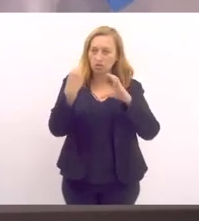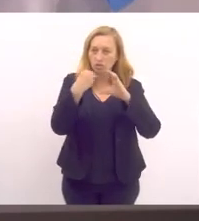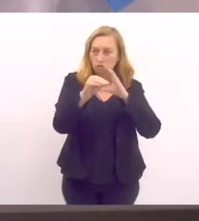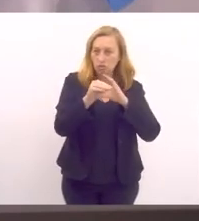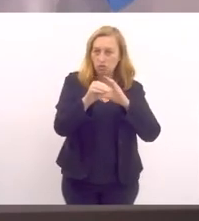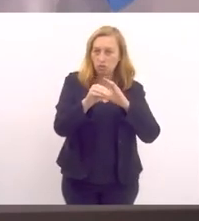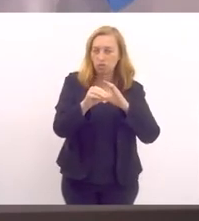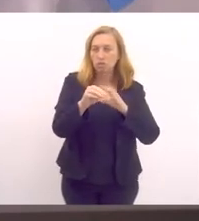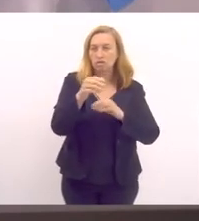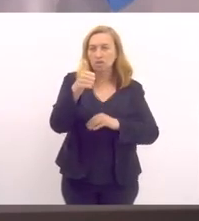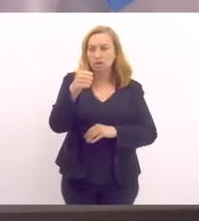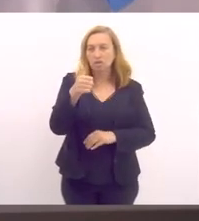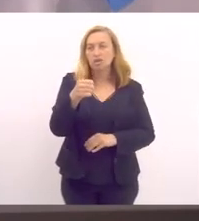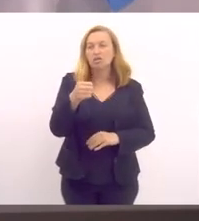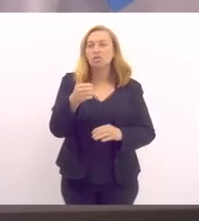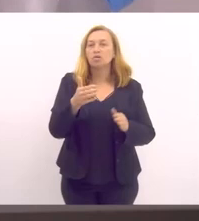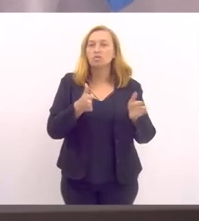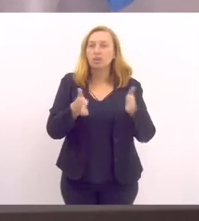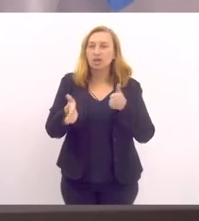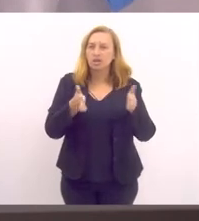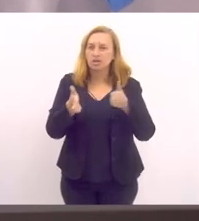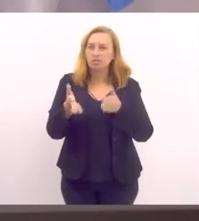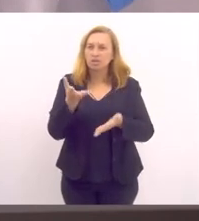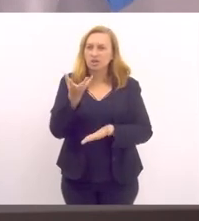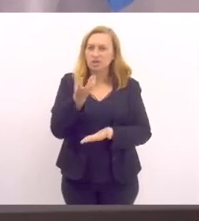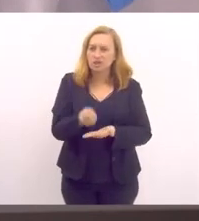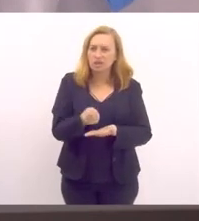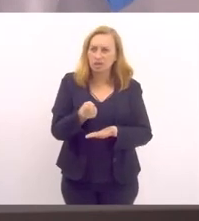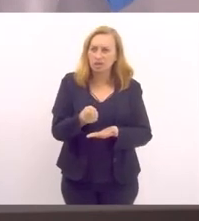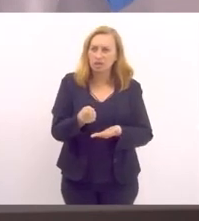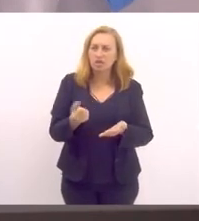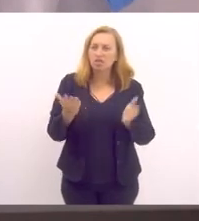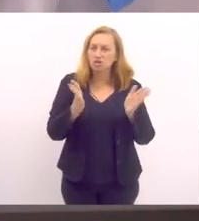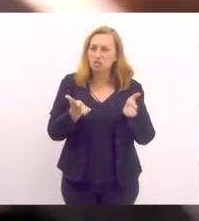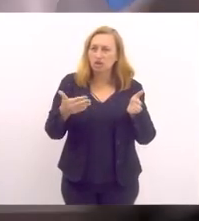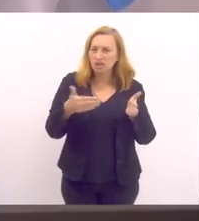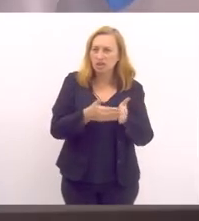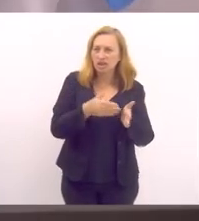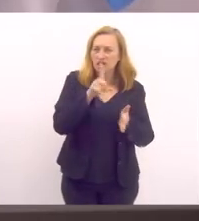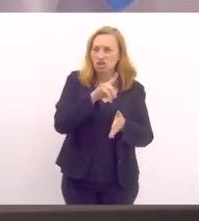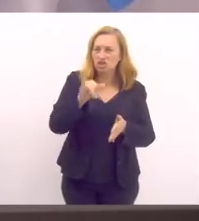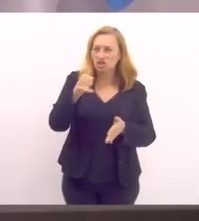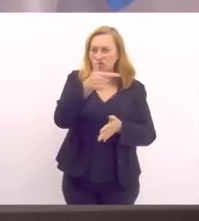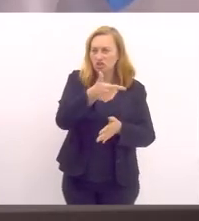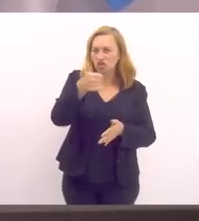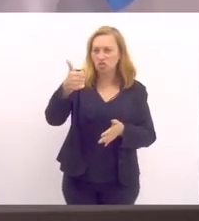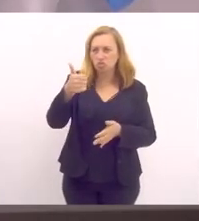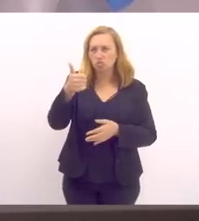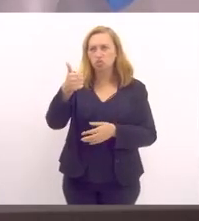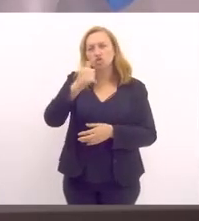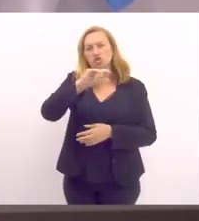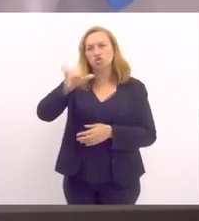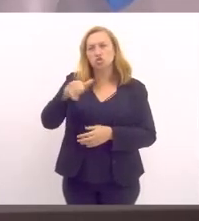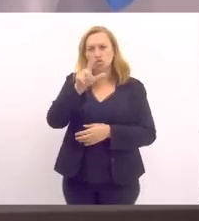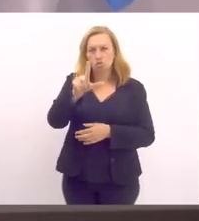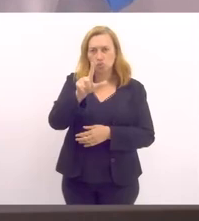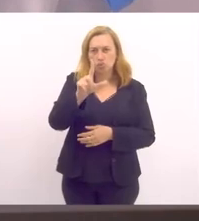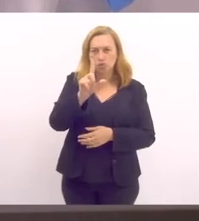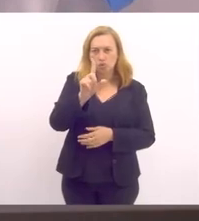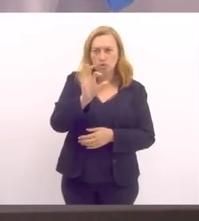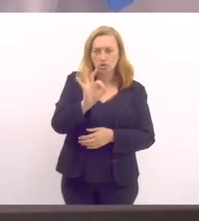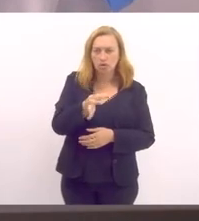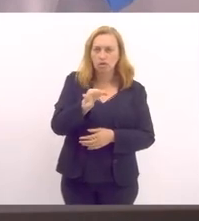6026/2022. Prazo para recebimento é de hoje até o dia 21 de julho, tá? Os